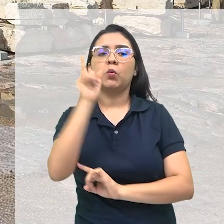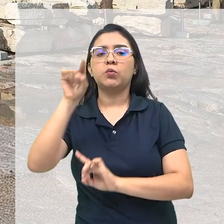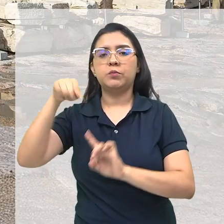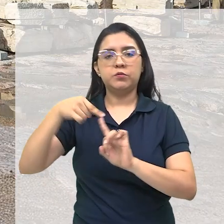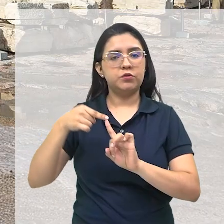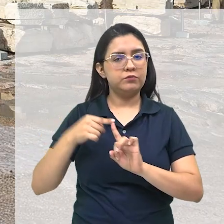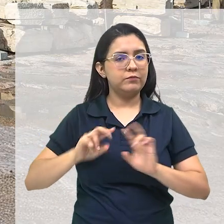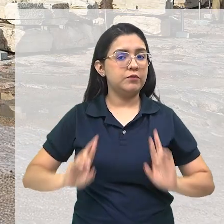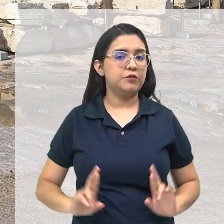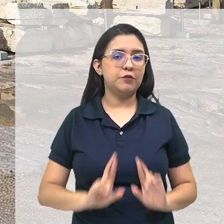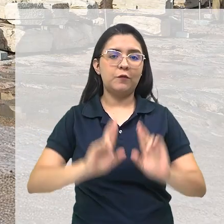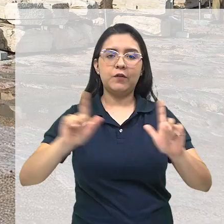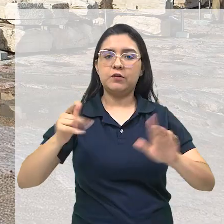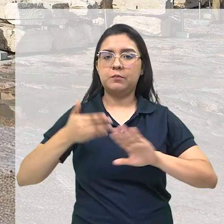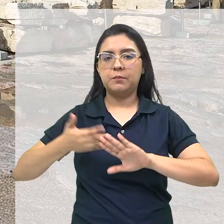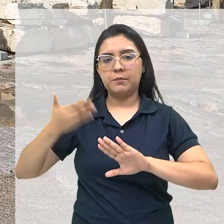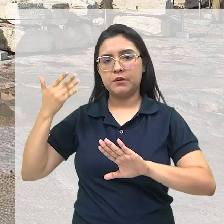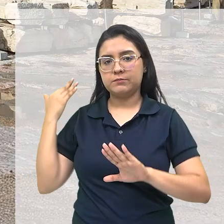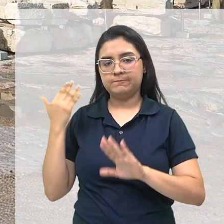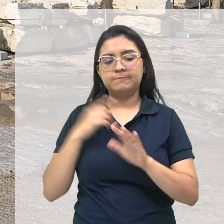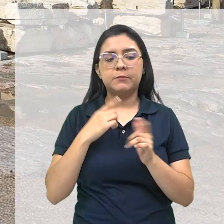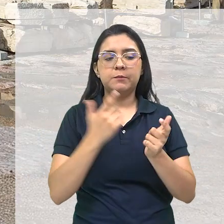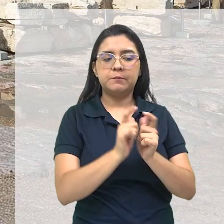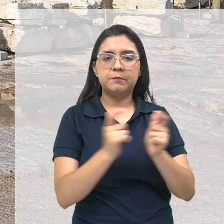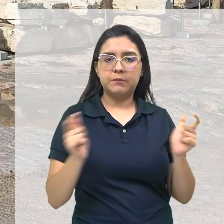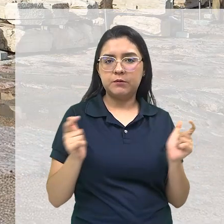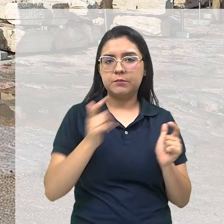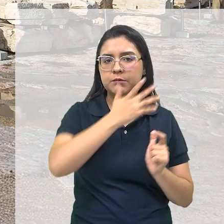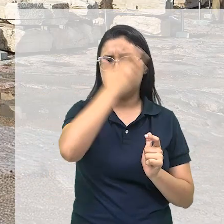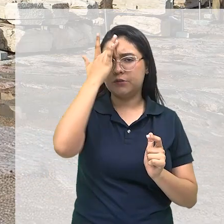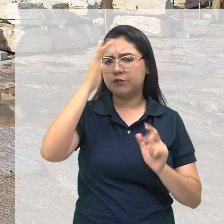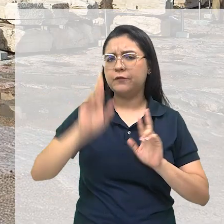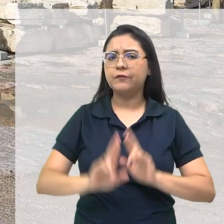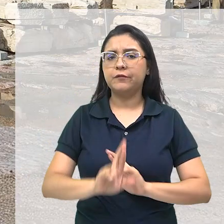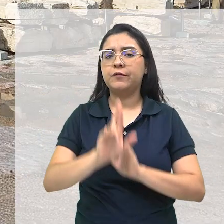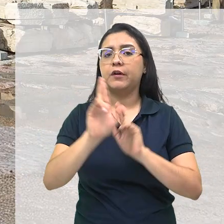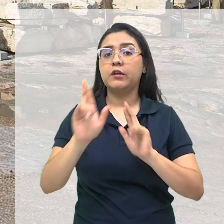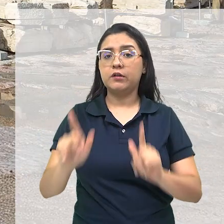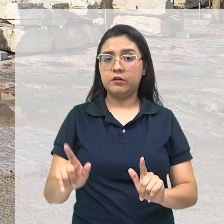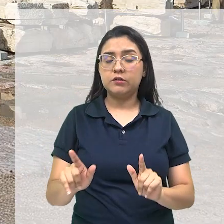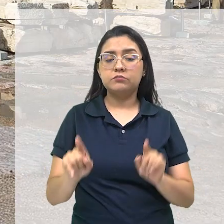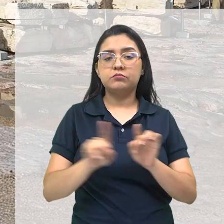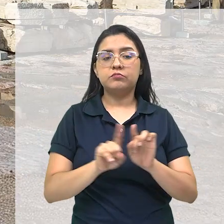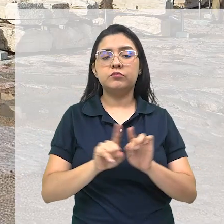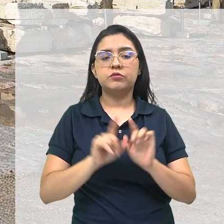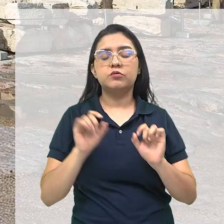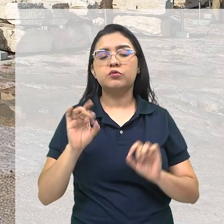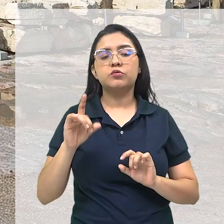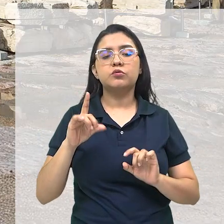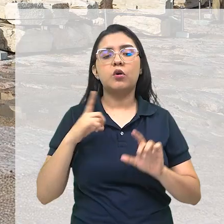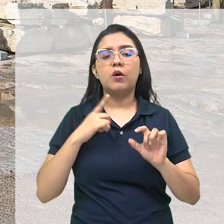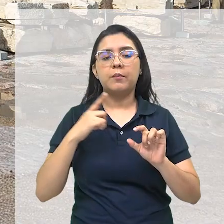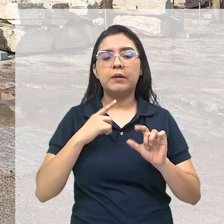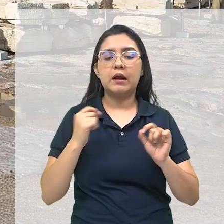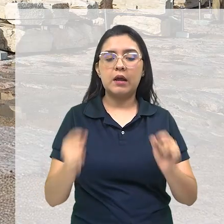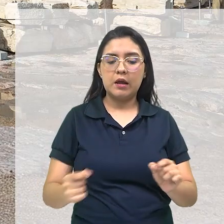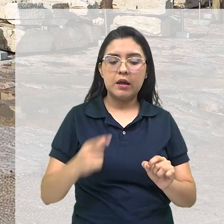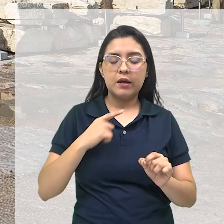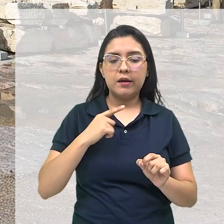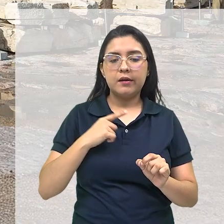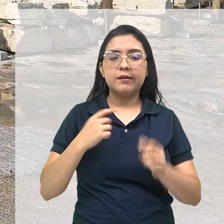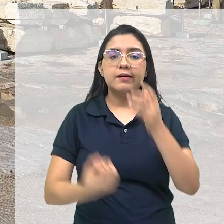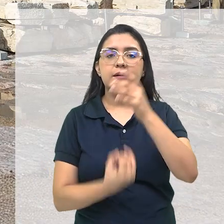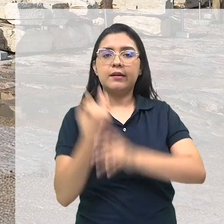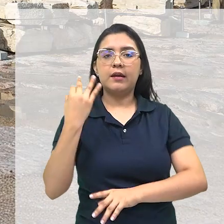muito diferente para a maioria das pessoas, né? Muito diferente do que a simples formação de guerreiros,